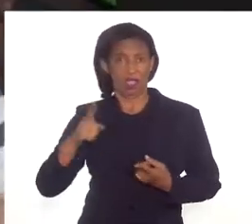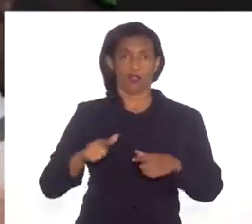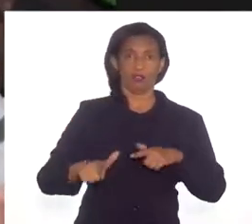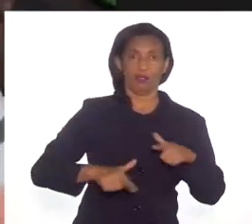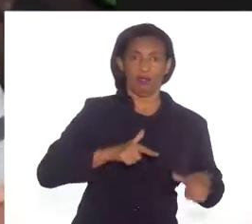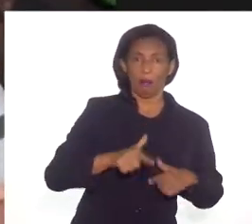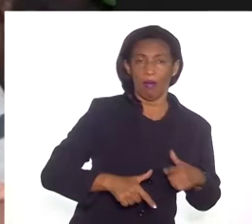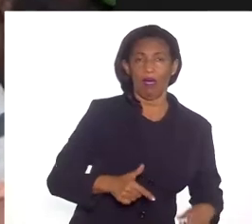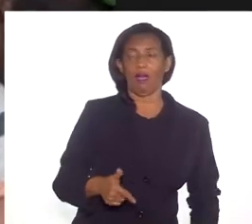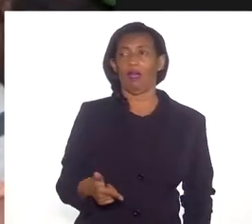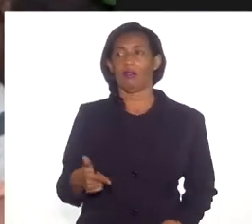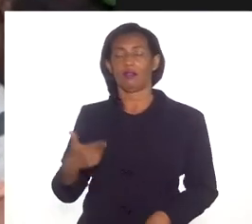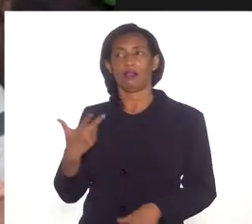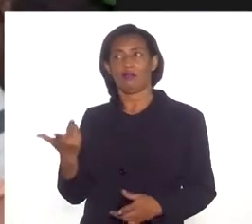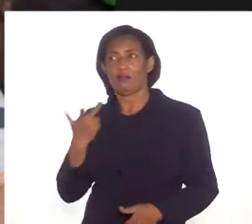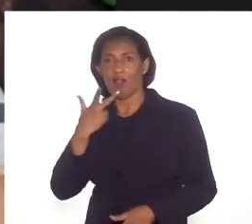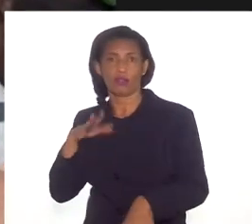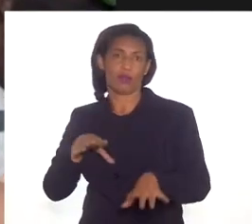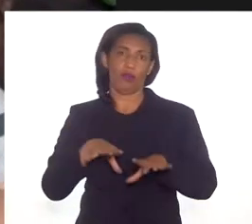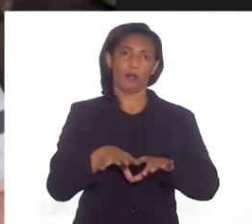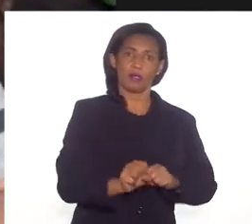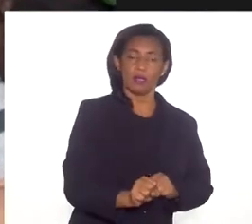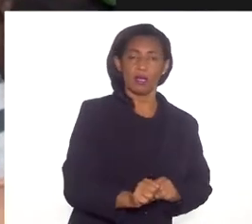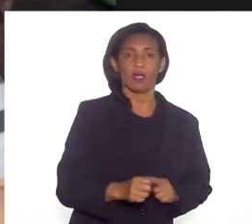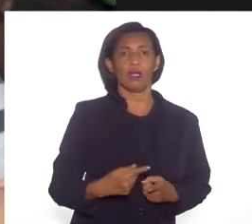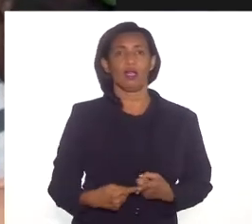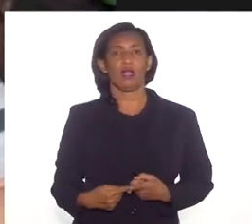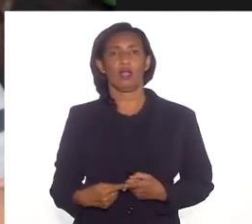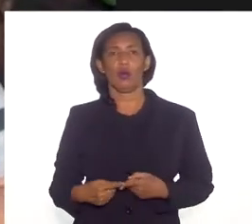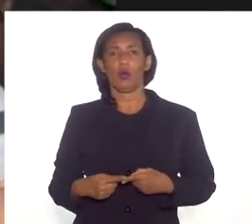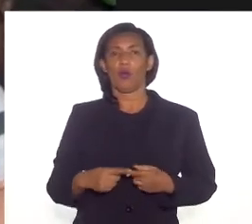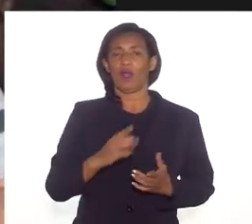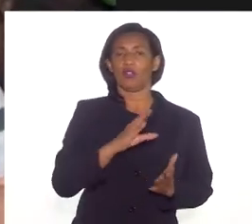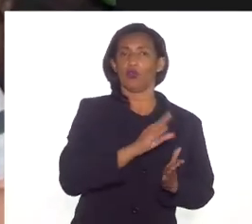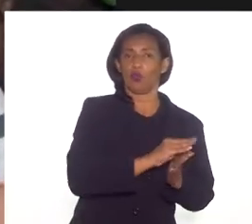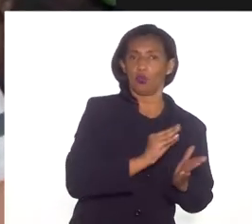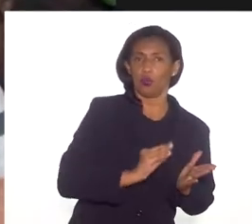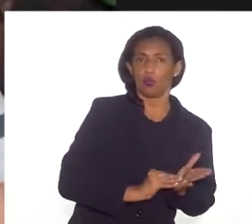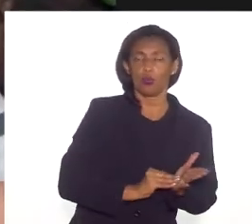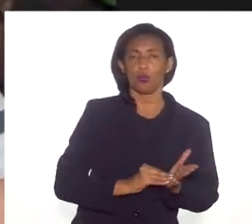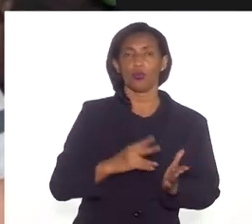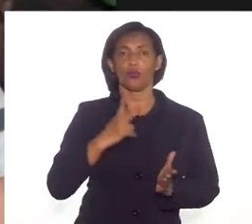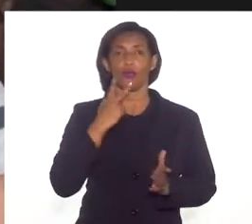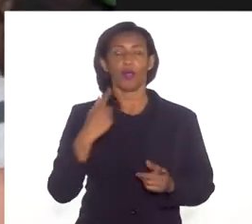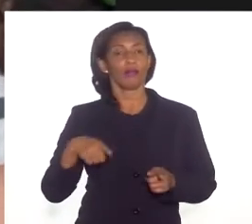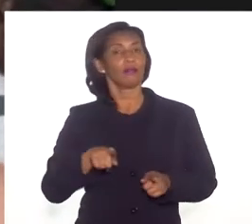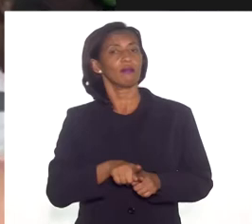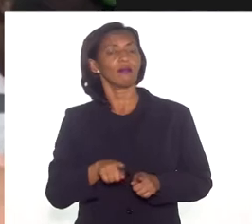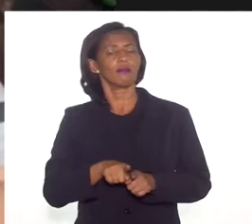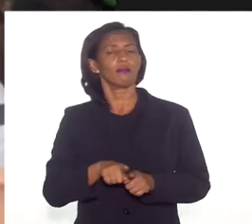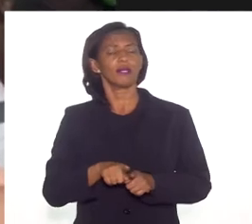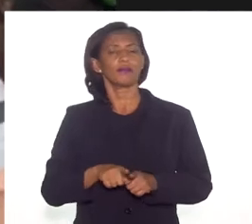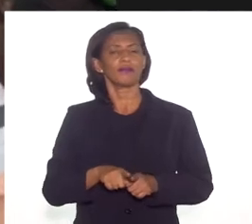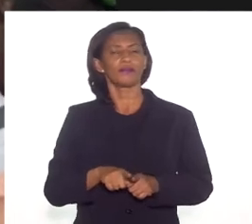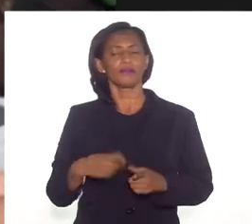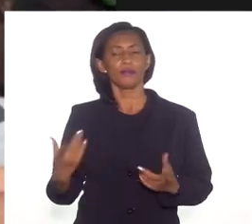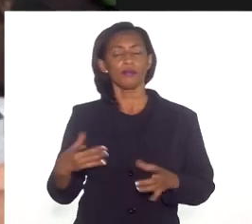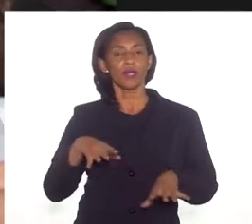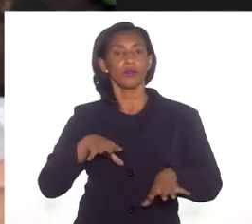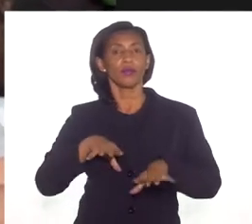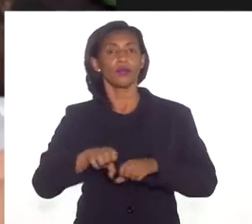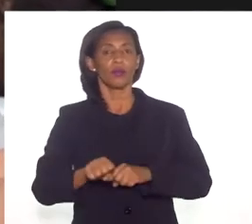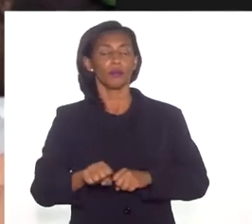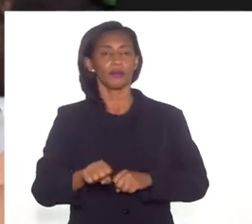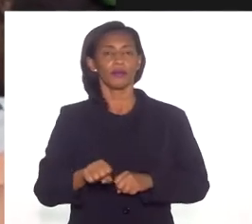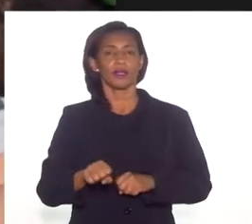de trabalho, tem a ver com a formação, de conteúdo e tudo mais, que tem também a ver com